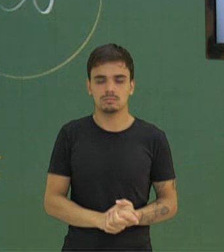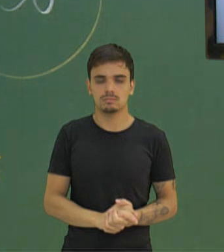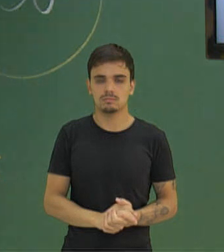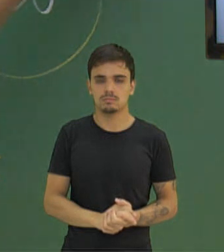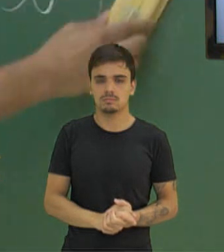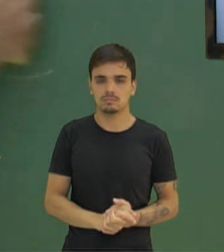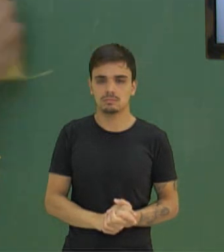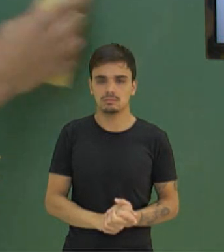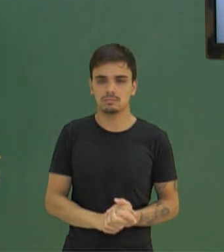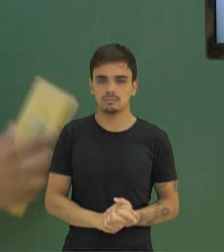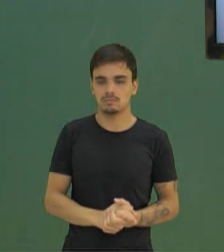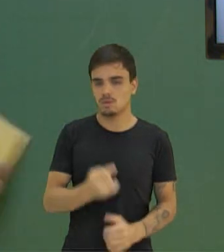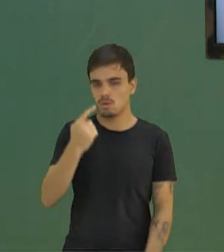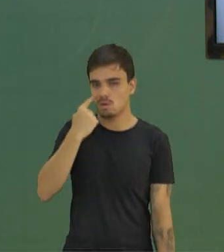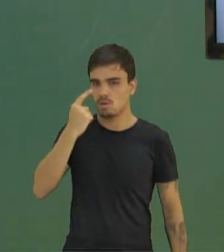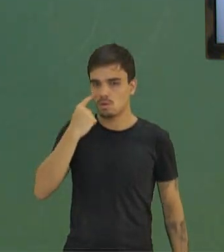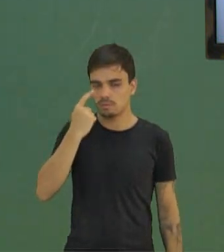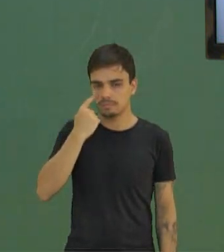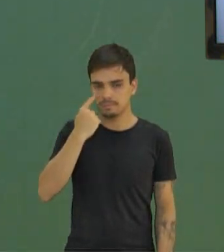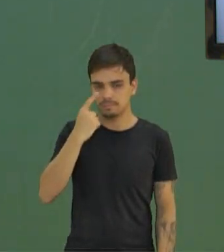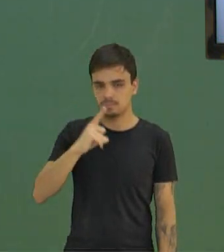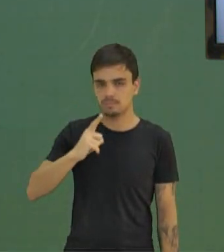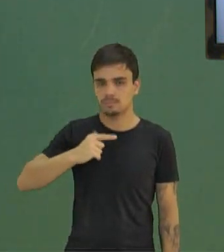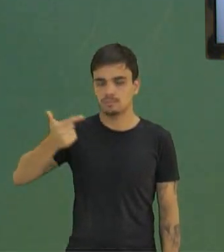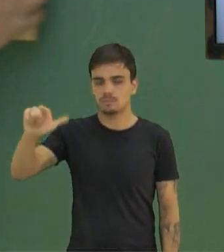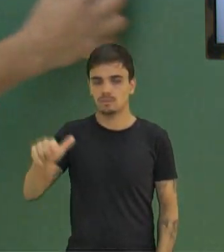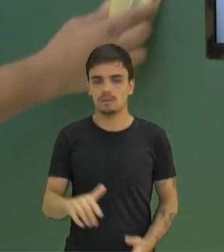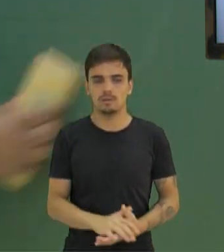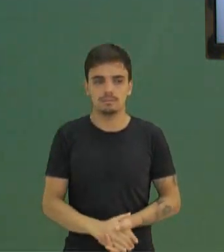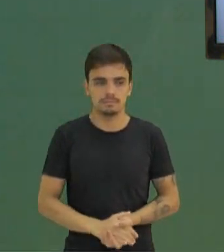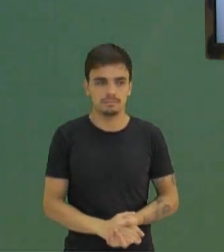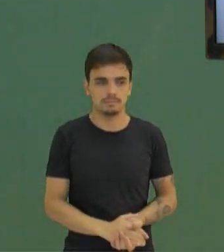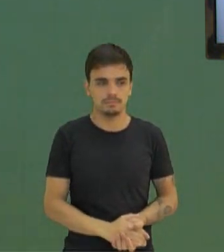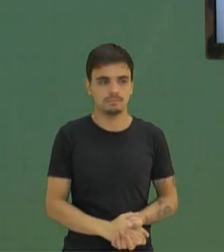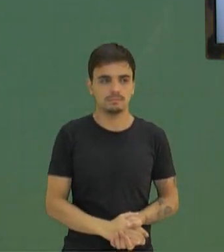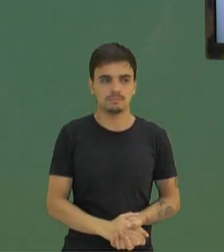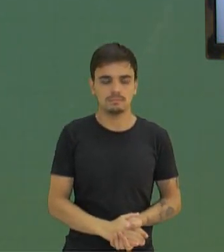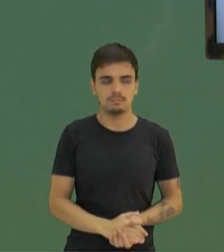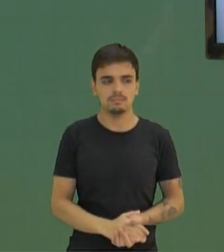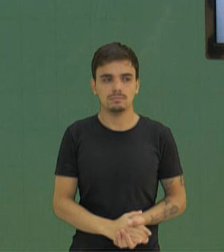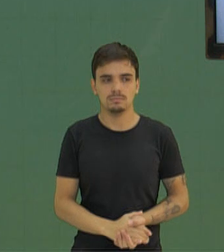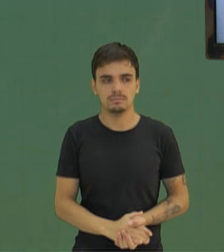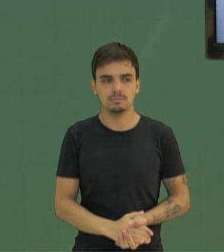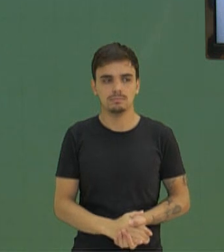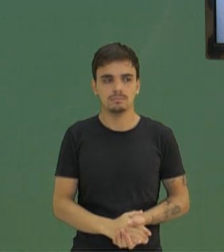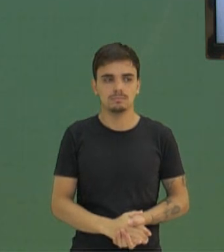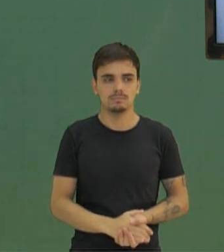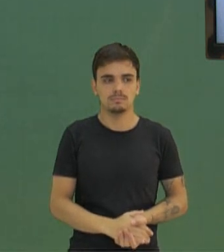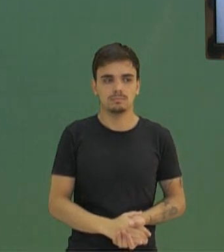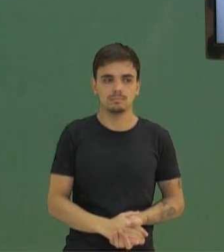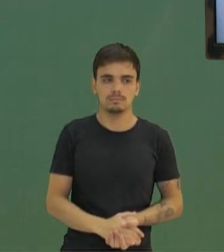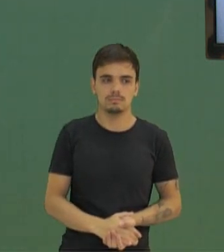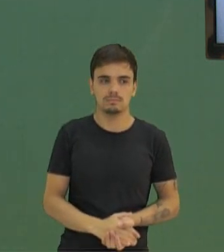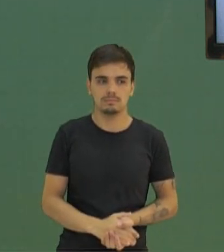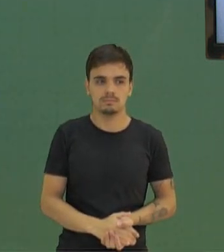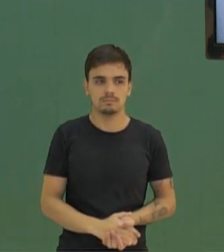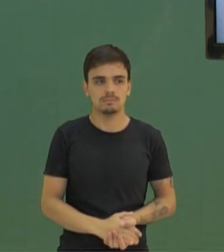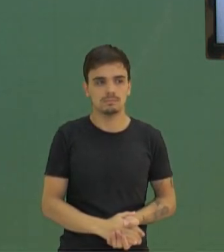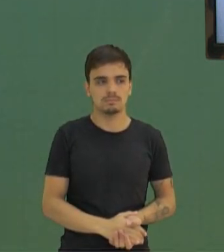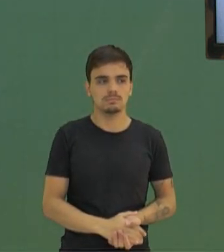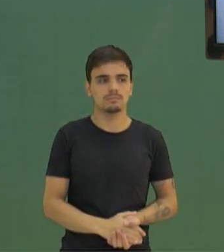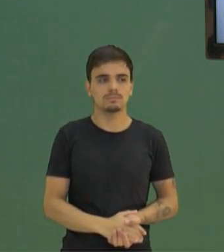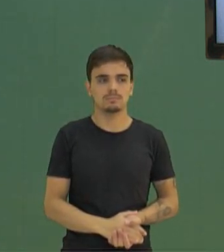Olá pessoal eu posso fazer outra coisa aqui ó vamos supor rapidamente